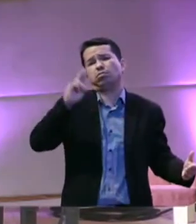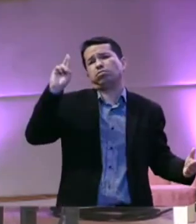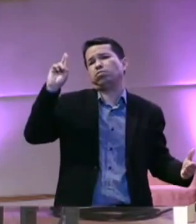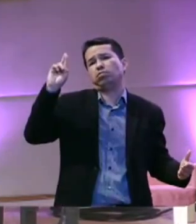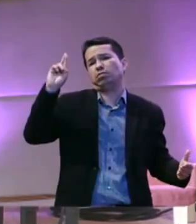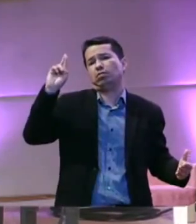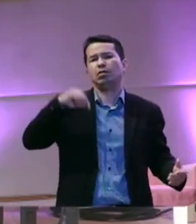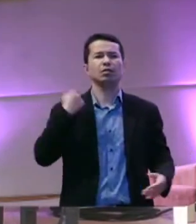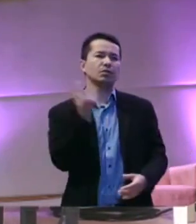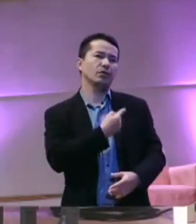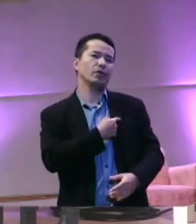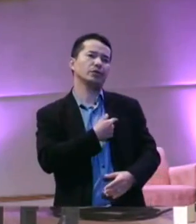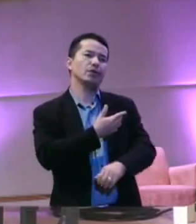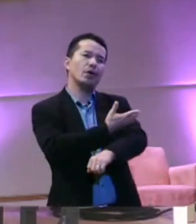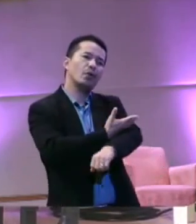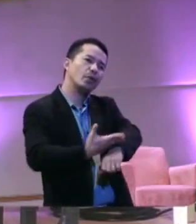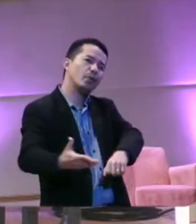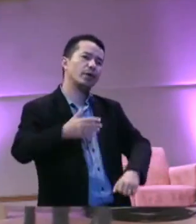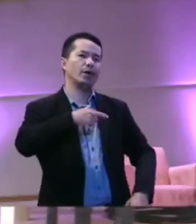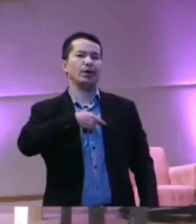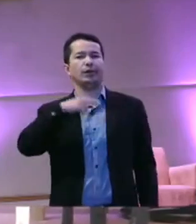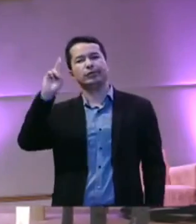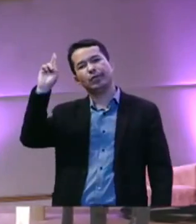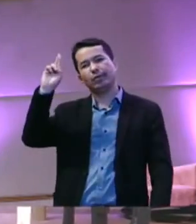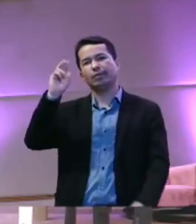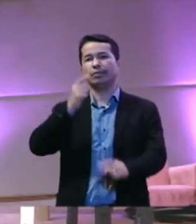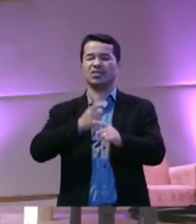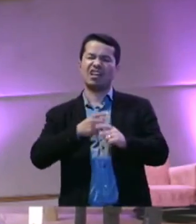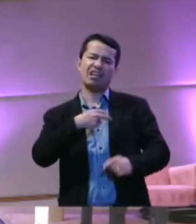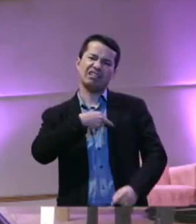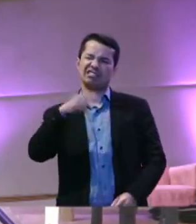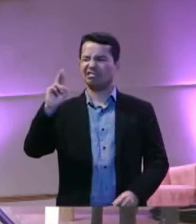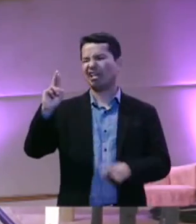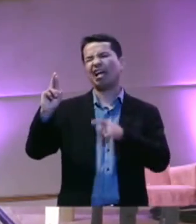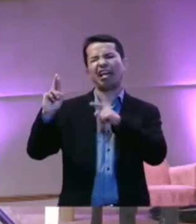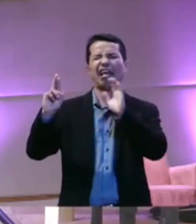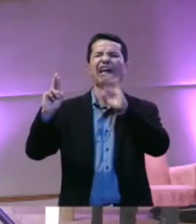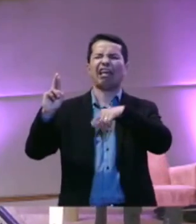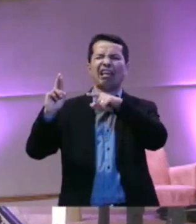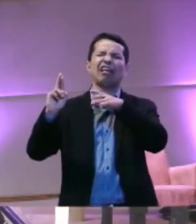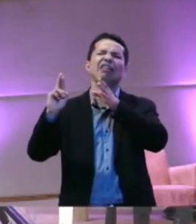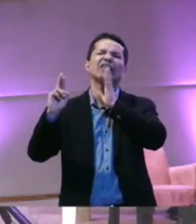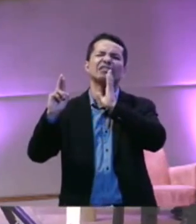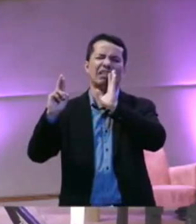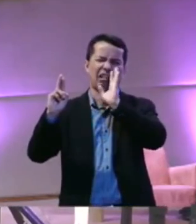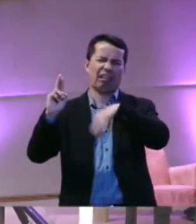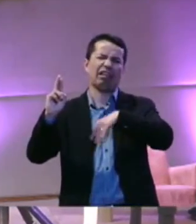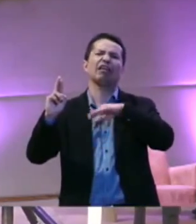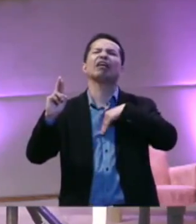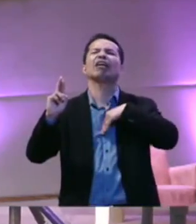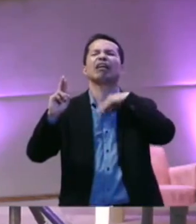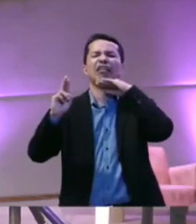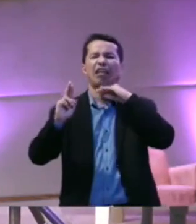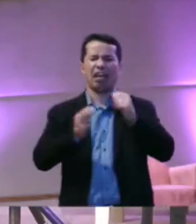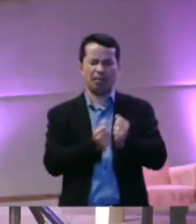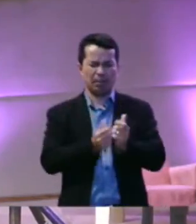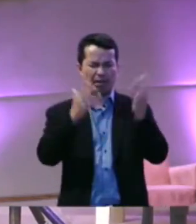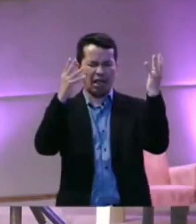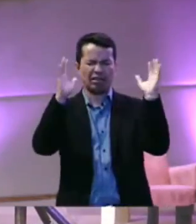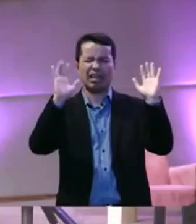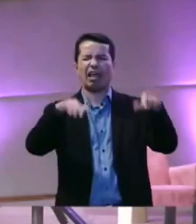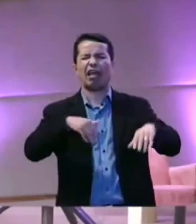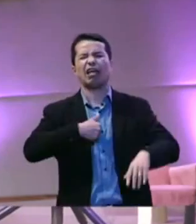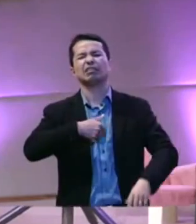com o sagrado, tornando o sagrado comum, como se as manifestações do Senhor fossem apenas algumas